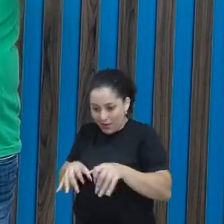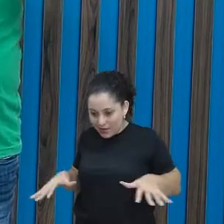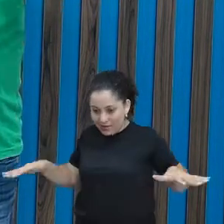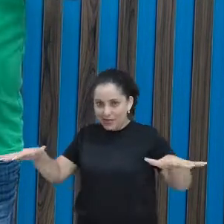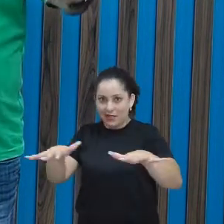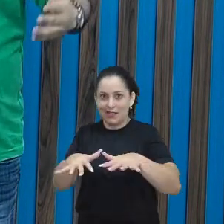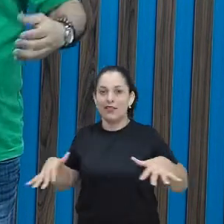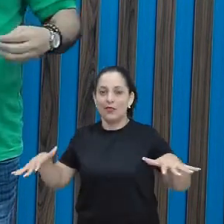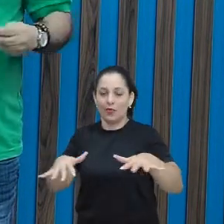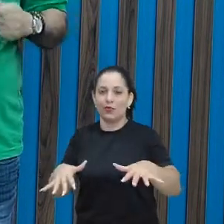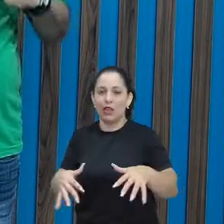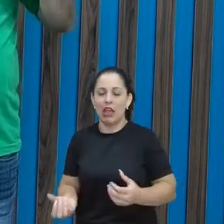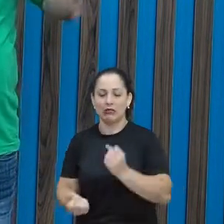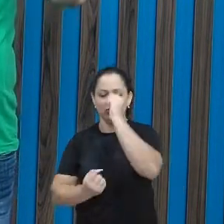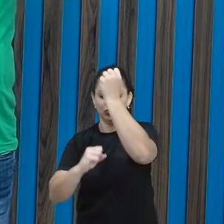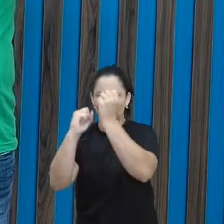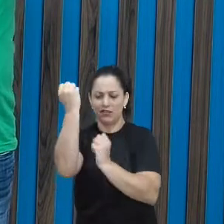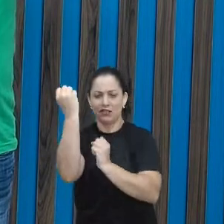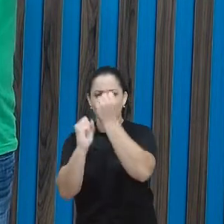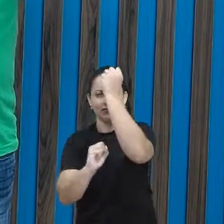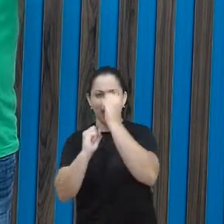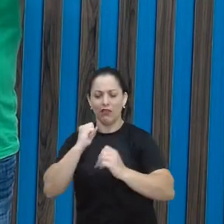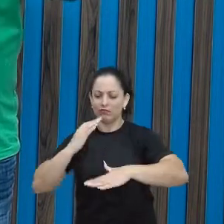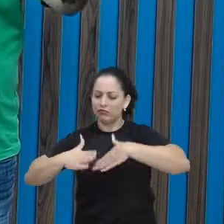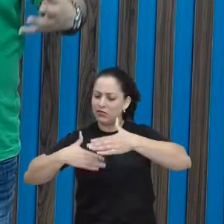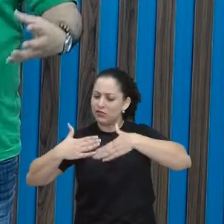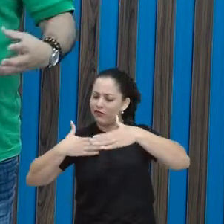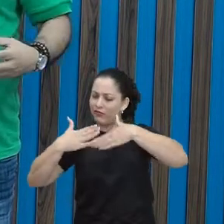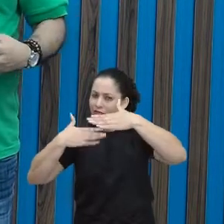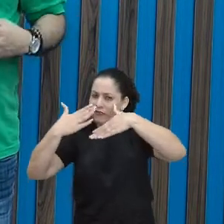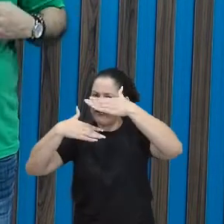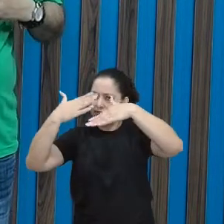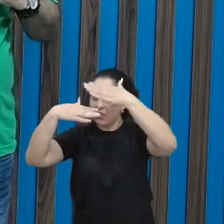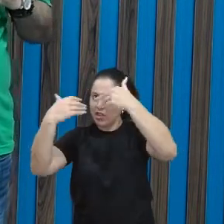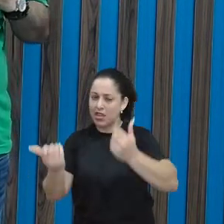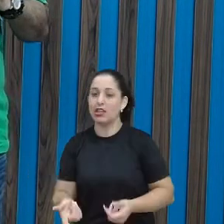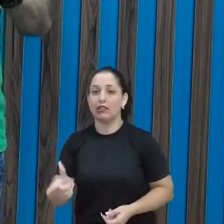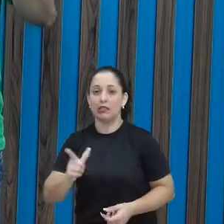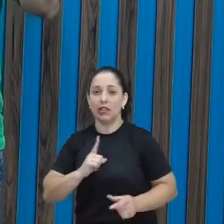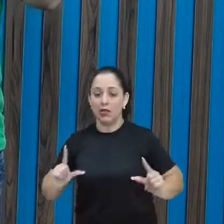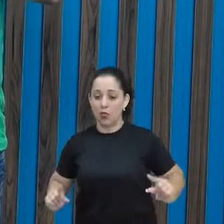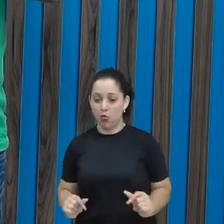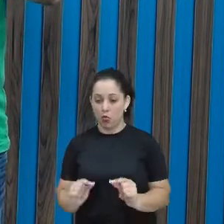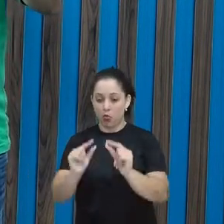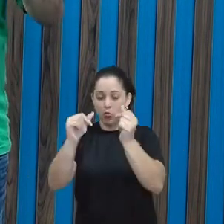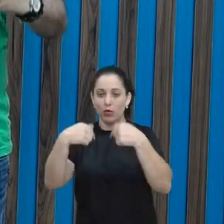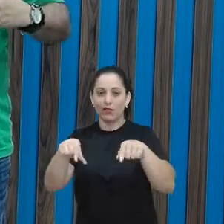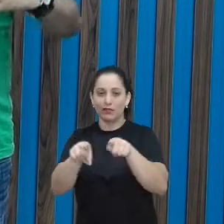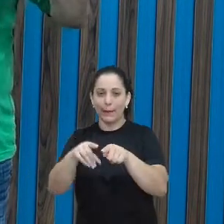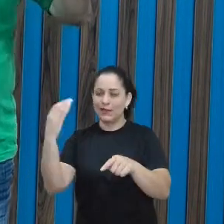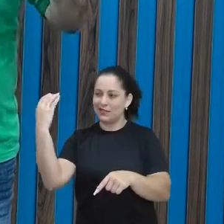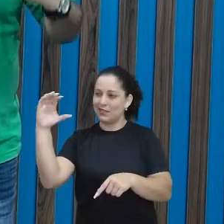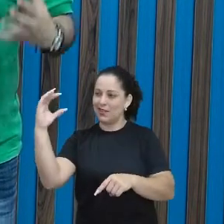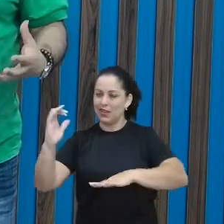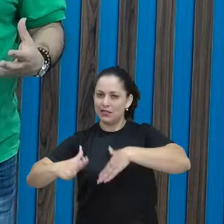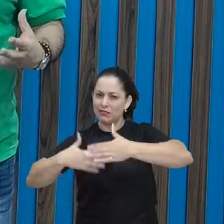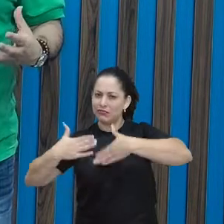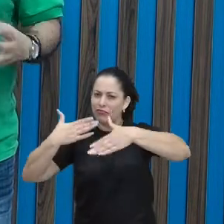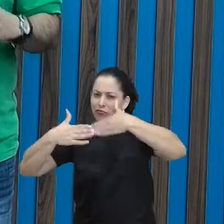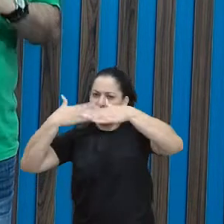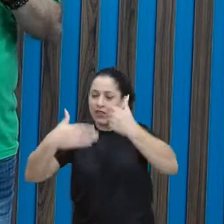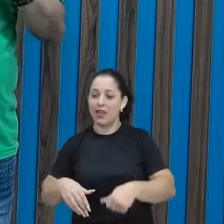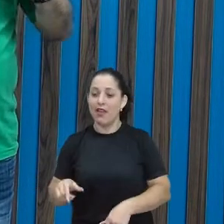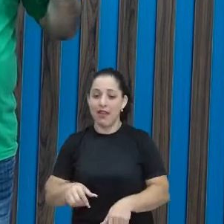sociedade industrializada, né, desenvolveram um determinado grau de progresso científico, elas estariam mais